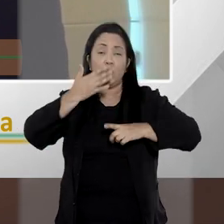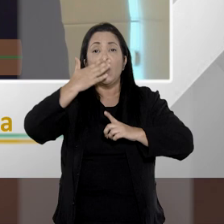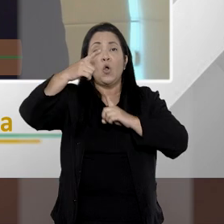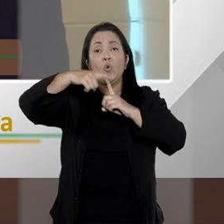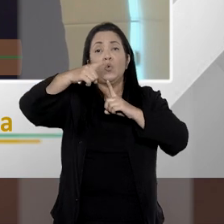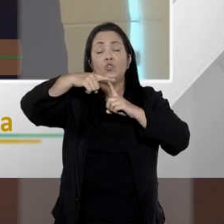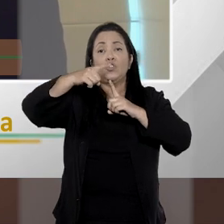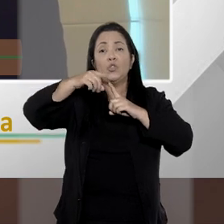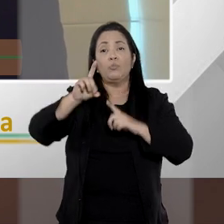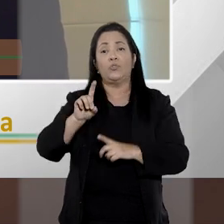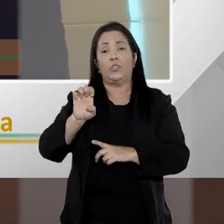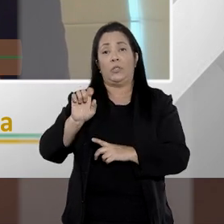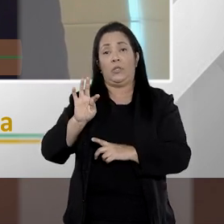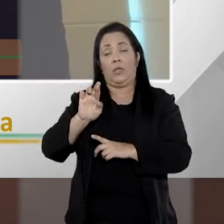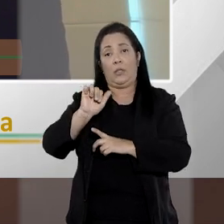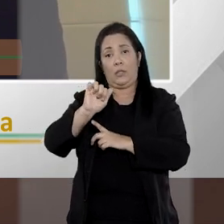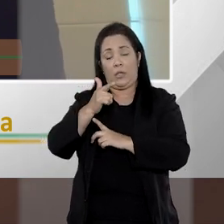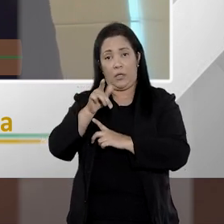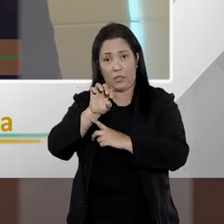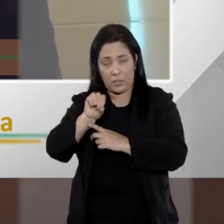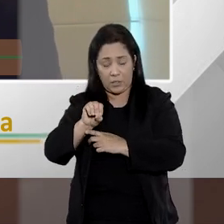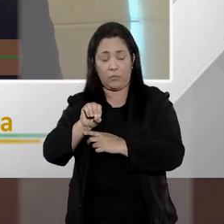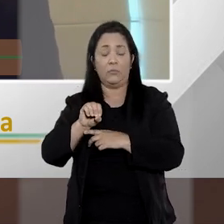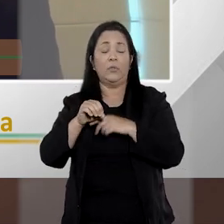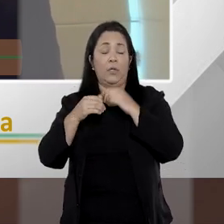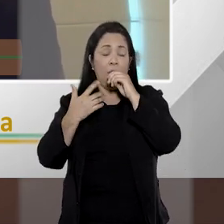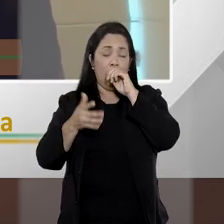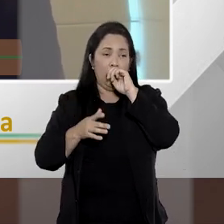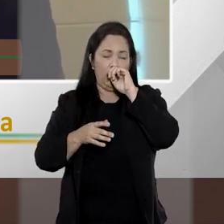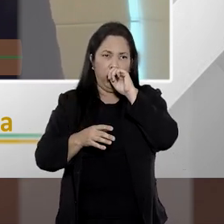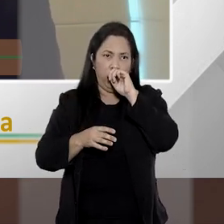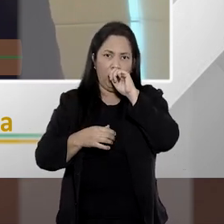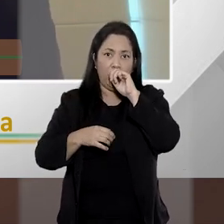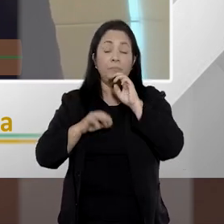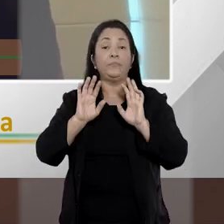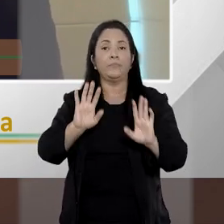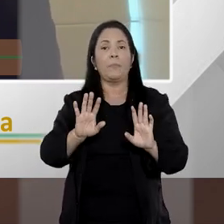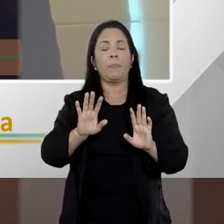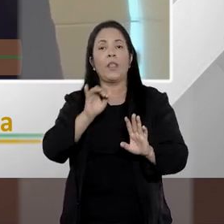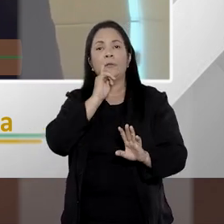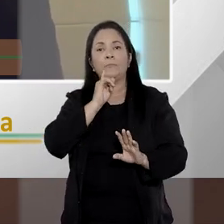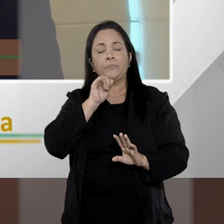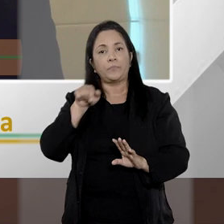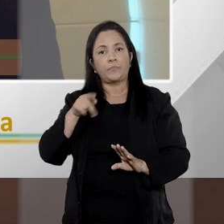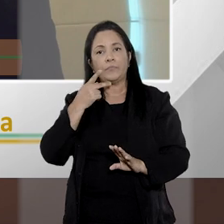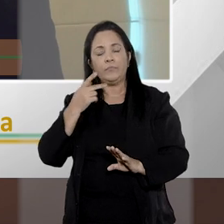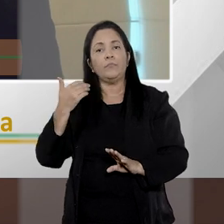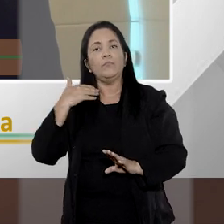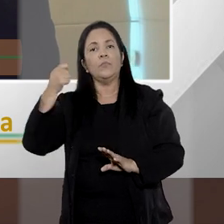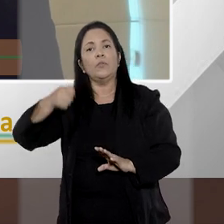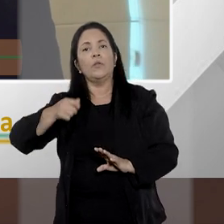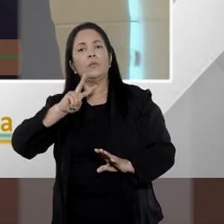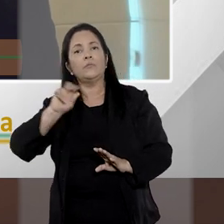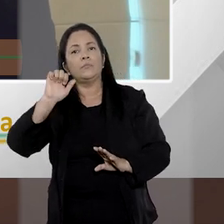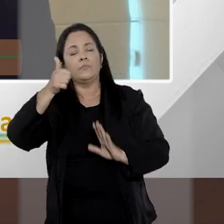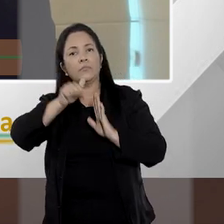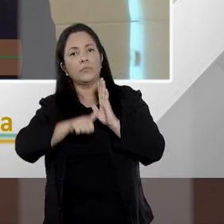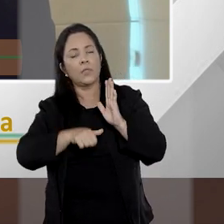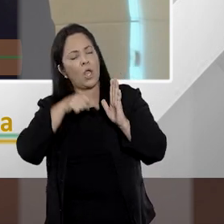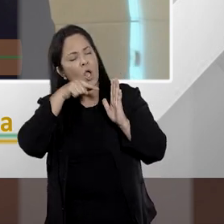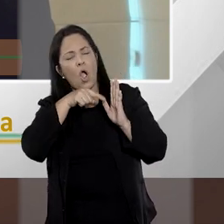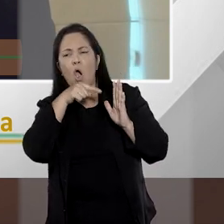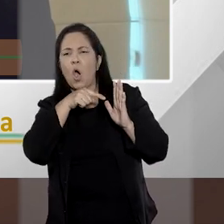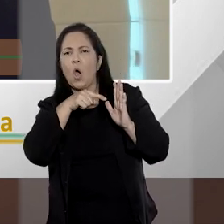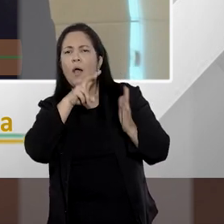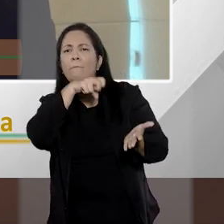do crédito em conta e outros assuntos relacionados à detração, mas aqui o juízo da execução vai analisar o seguinte: olha, eu tenho uma